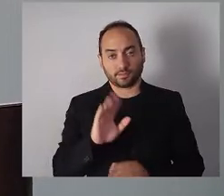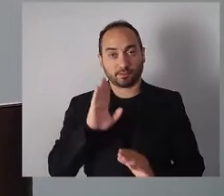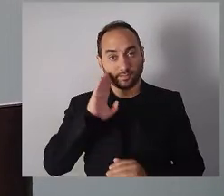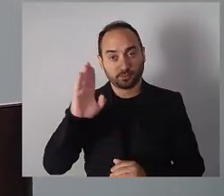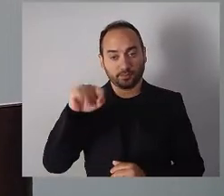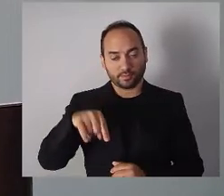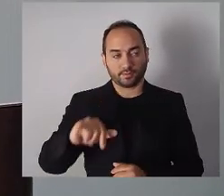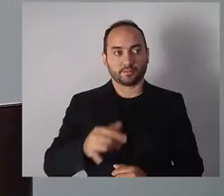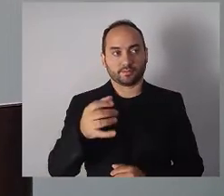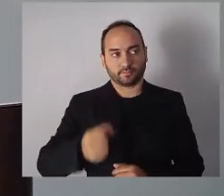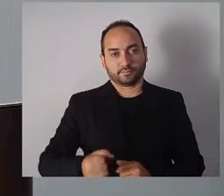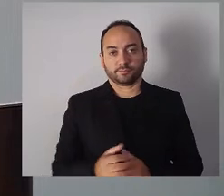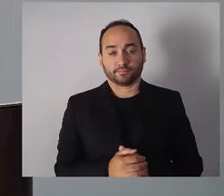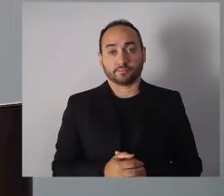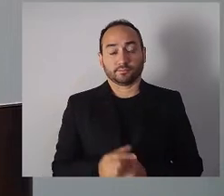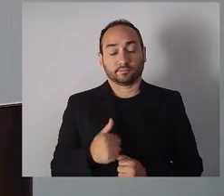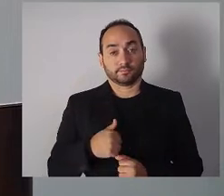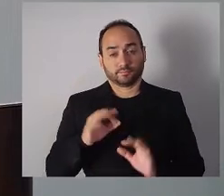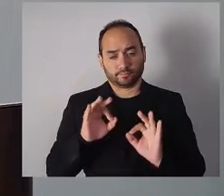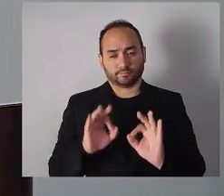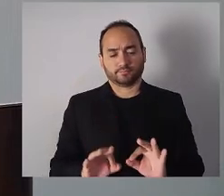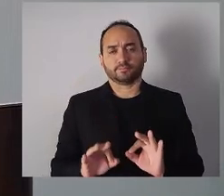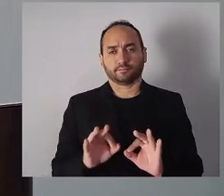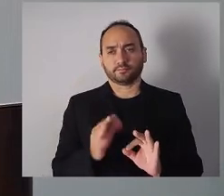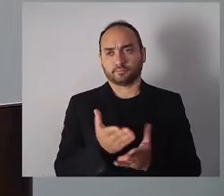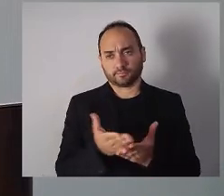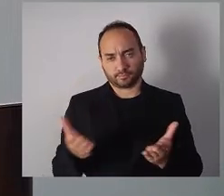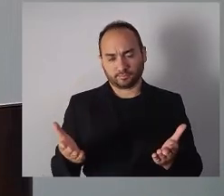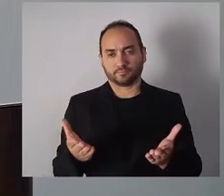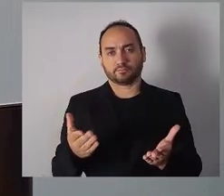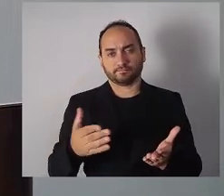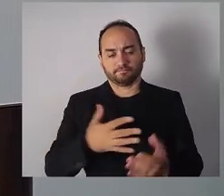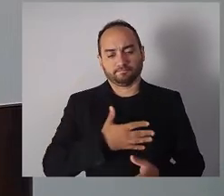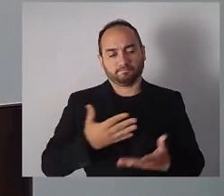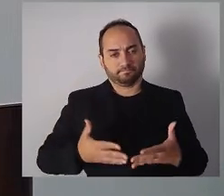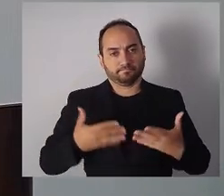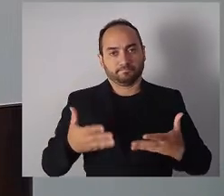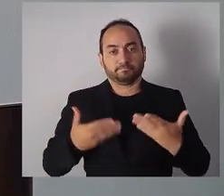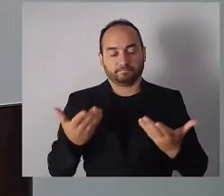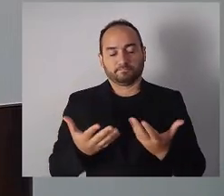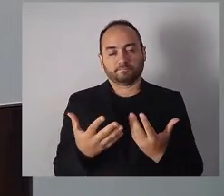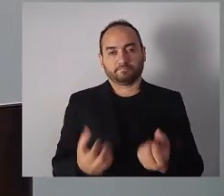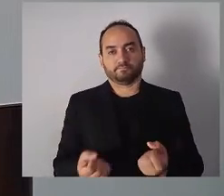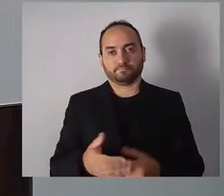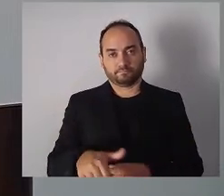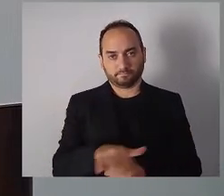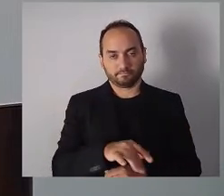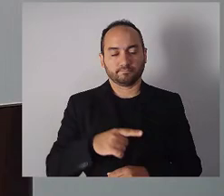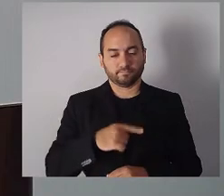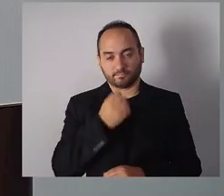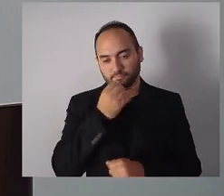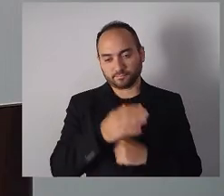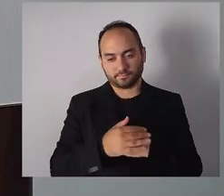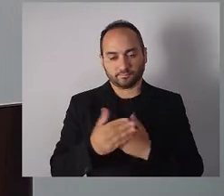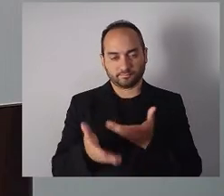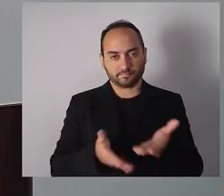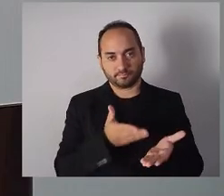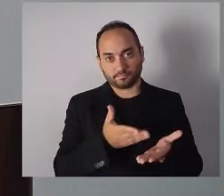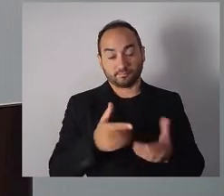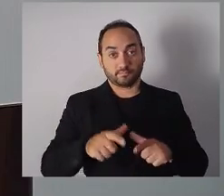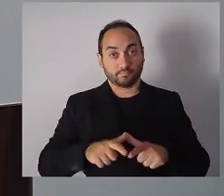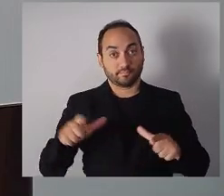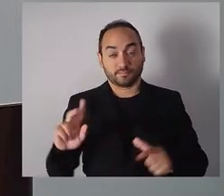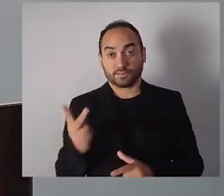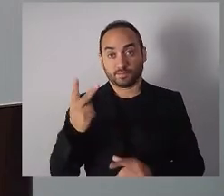Juazeiro do Norte. Eu tenho absoluta certeza que todos vocês foram também muito bem acolhidos aí, aqui. Essa sessão é histórica,